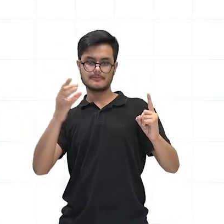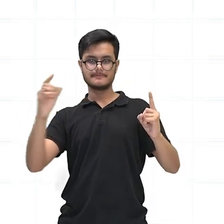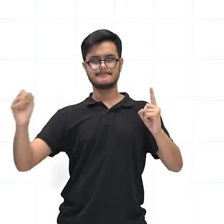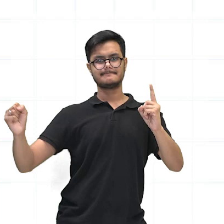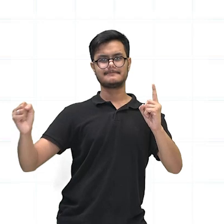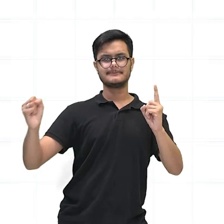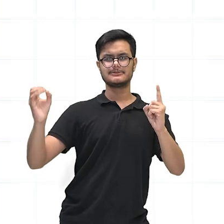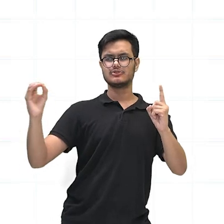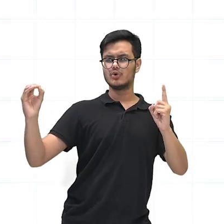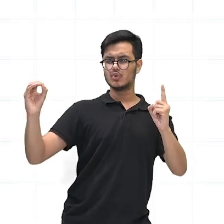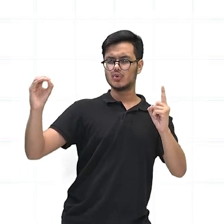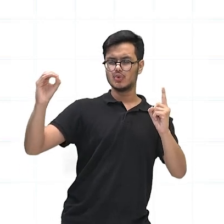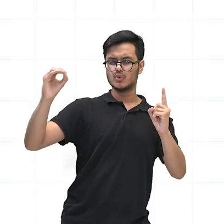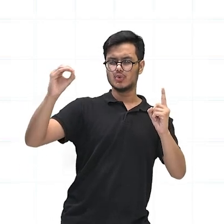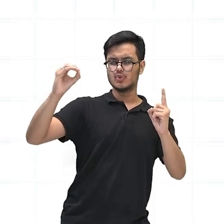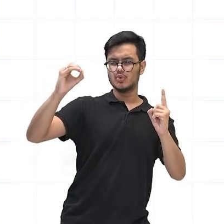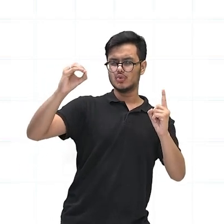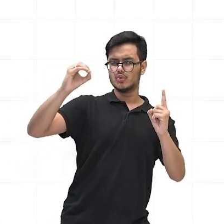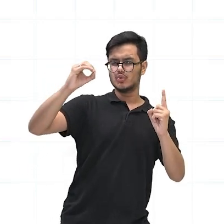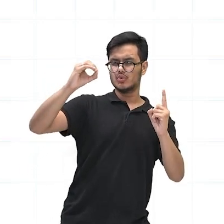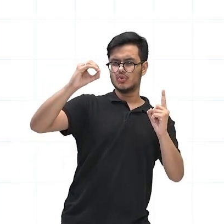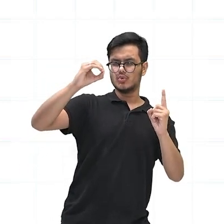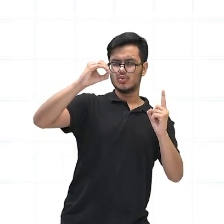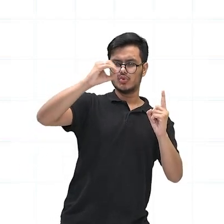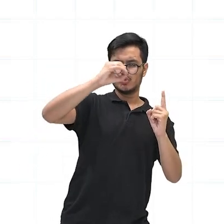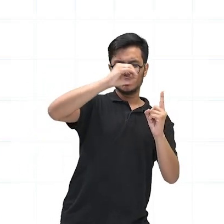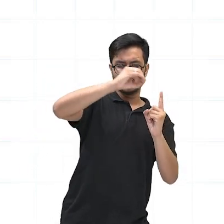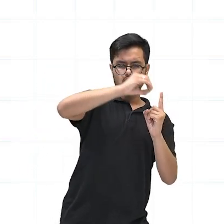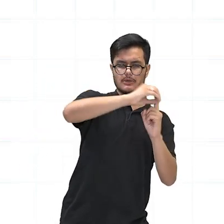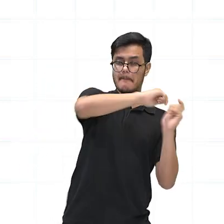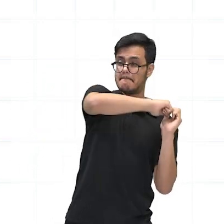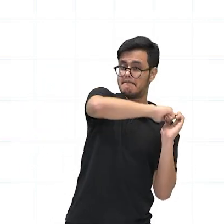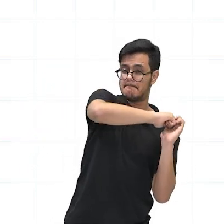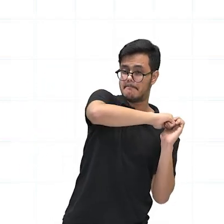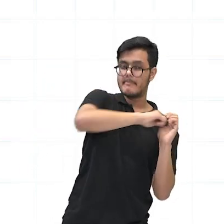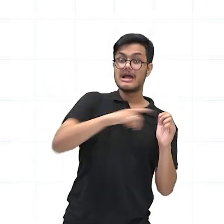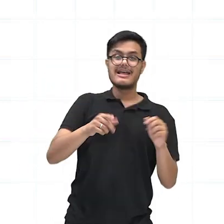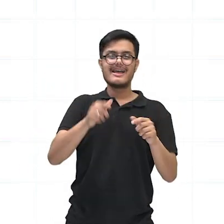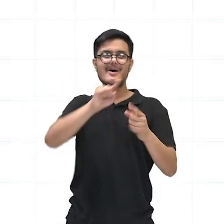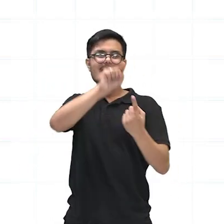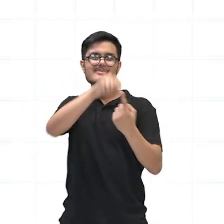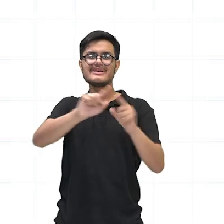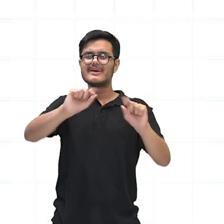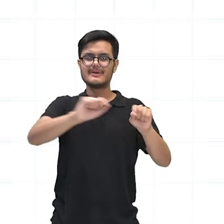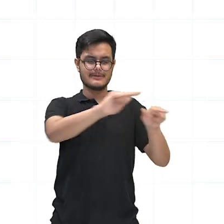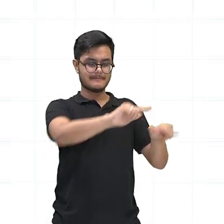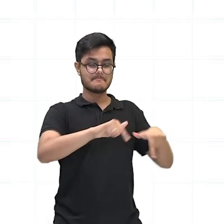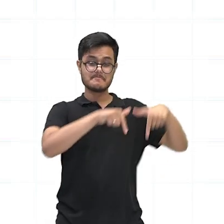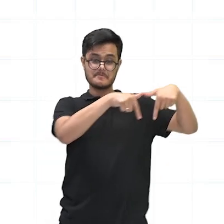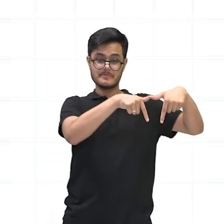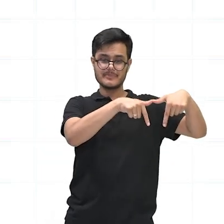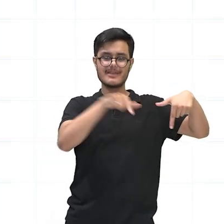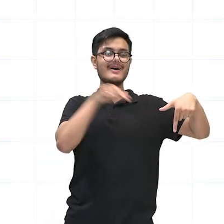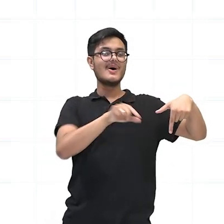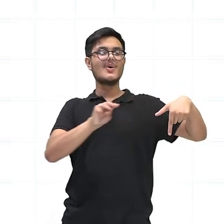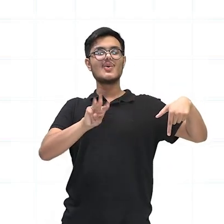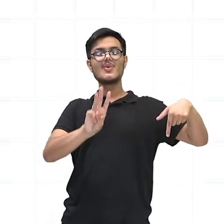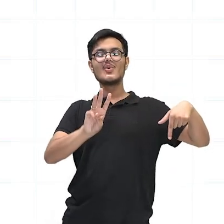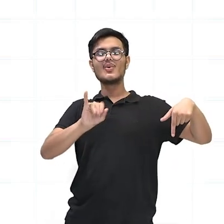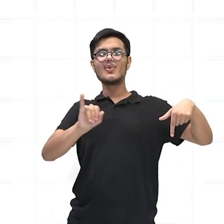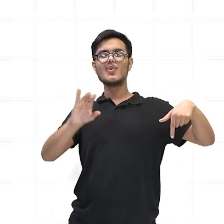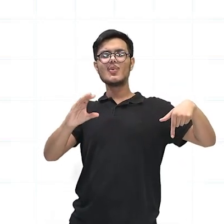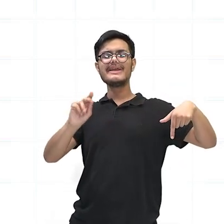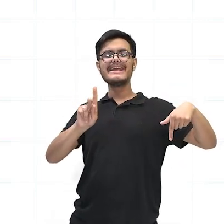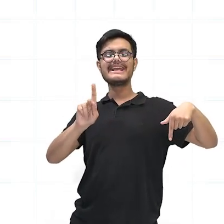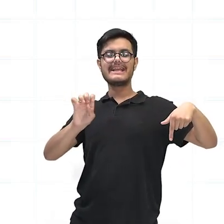de modo que ela passe pelo rebatedor e atinja a casinha. Como é o nome da casinha mesmo, hein? Falem aí para